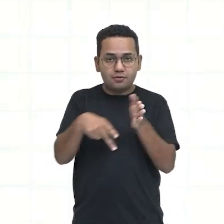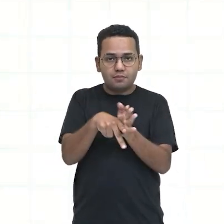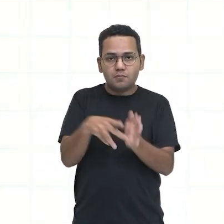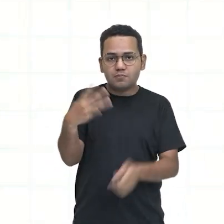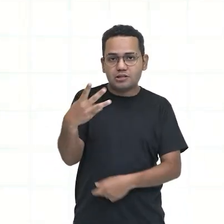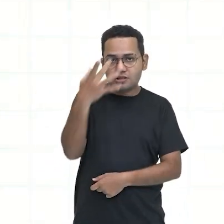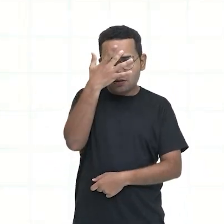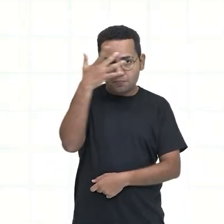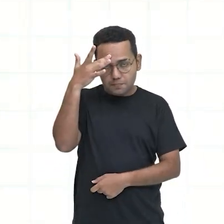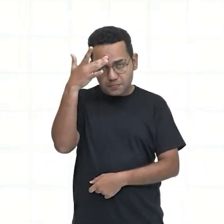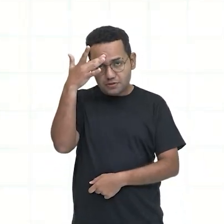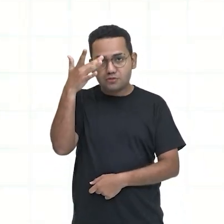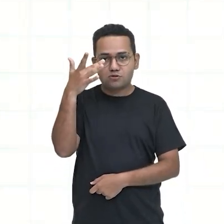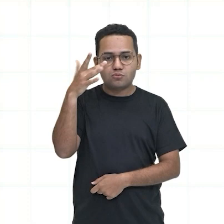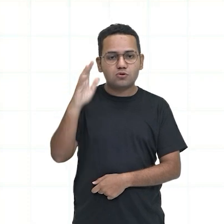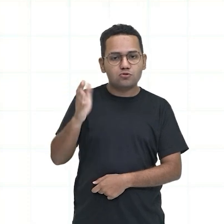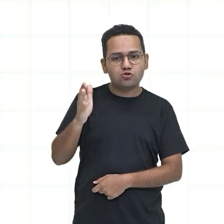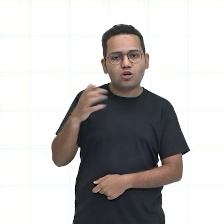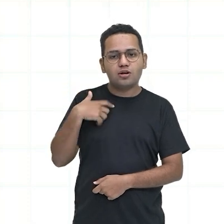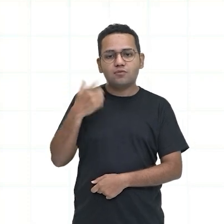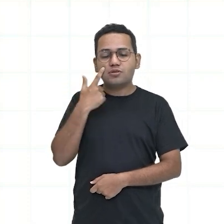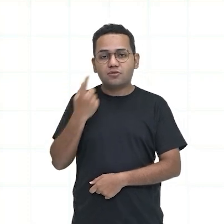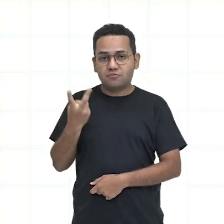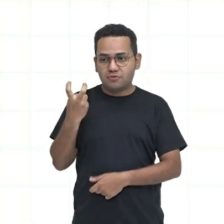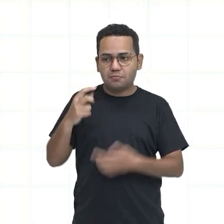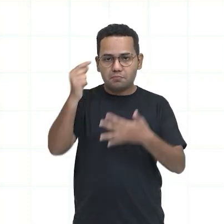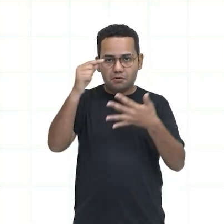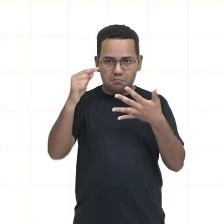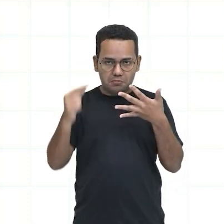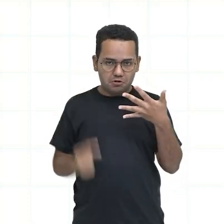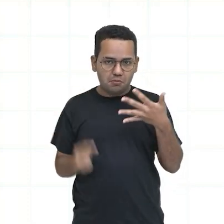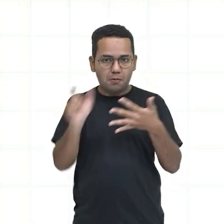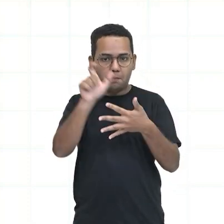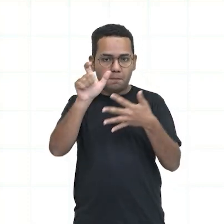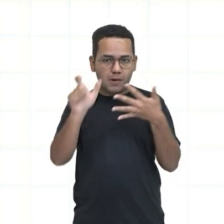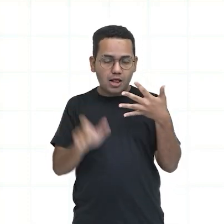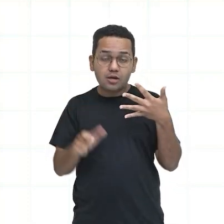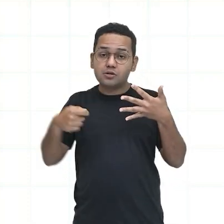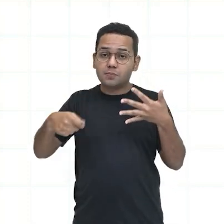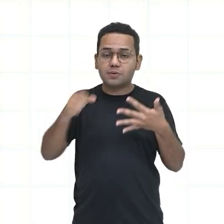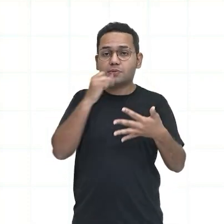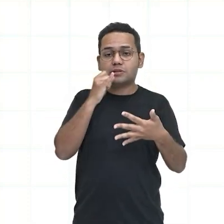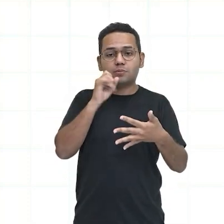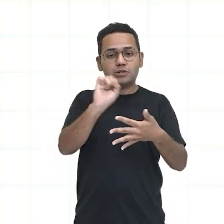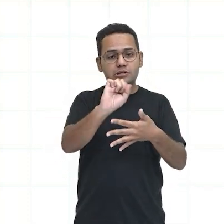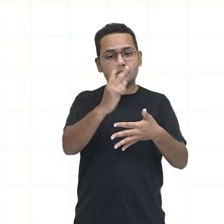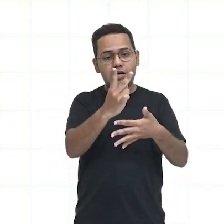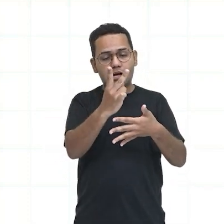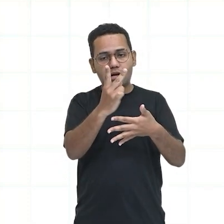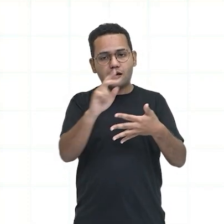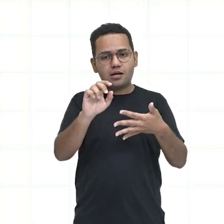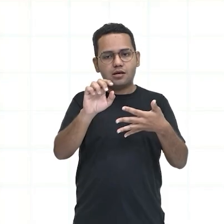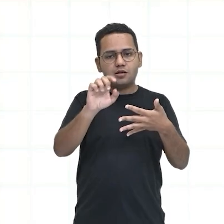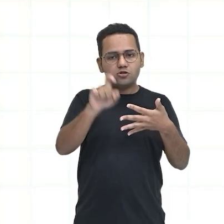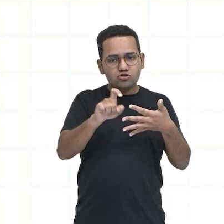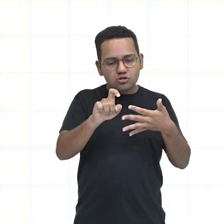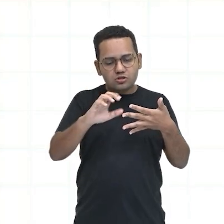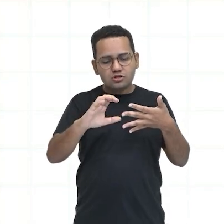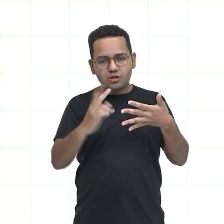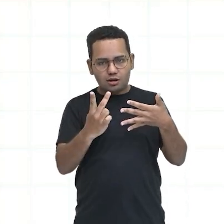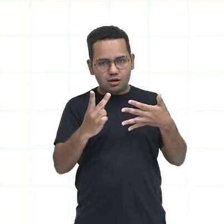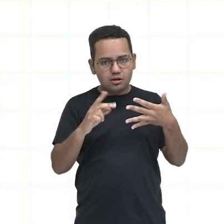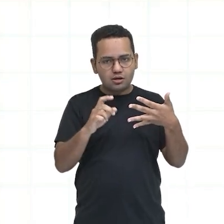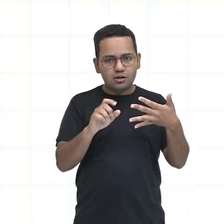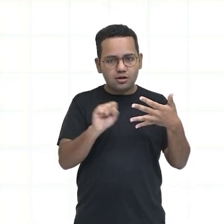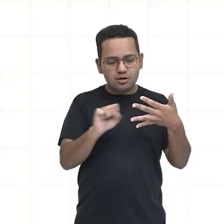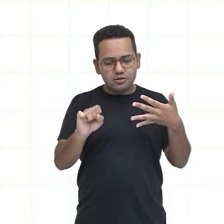para aqueles verbos com terminação SH, CH, X, SS, Z e Z, né? Duplo Z. Eu vou